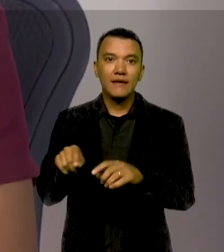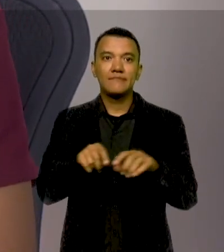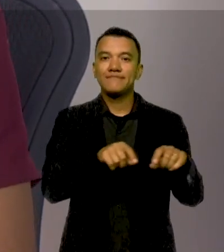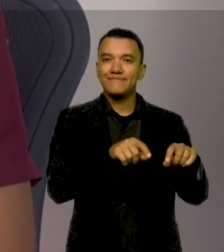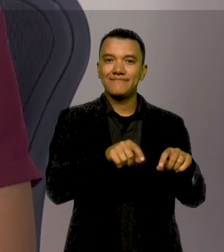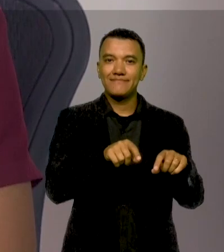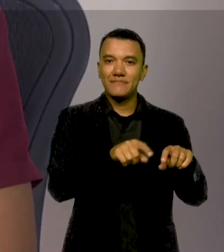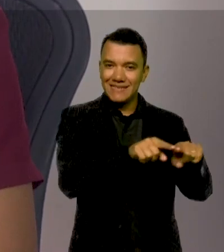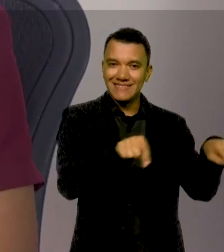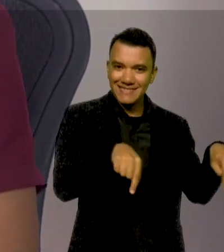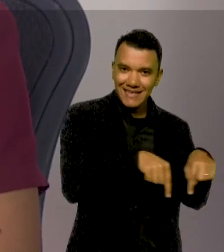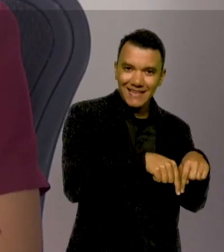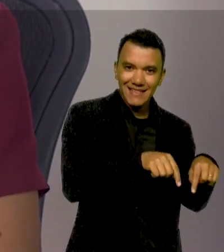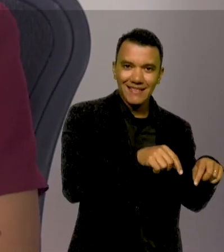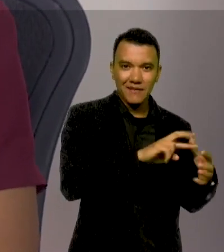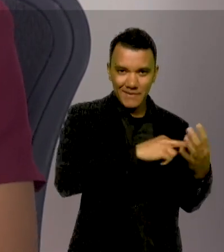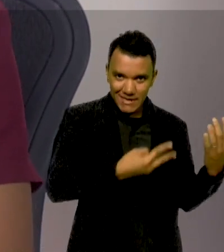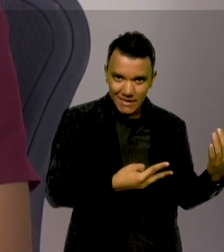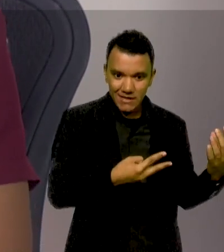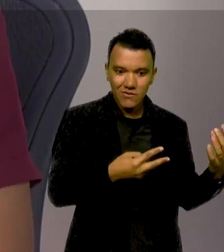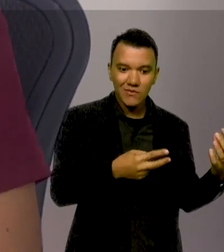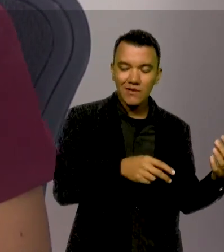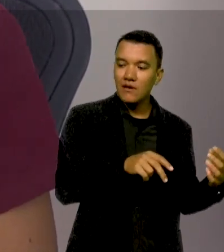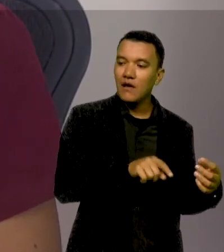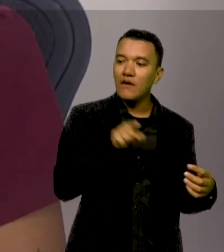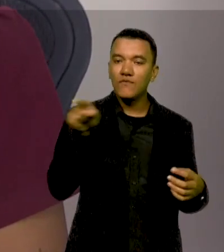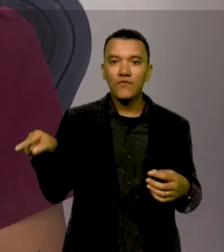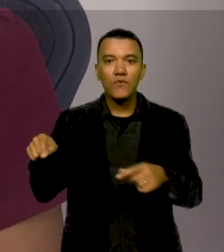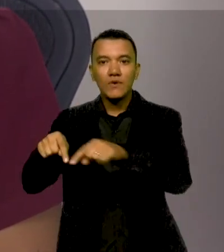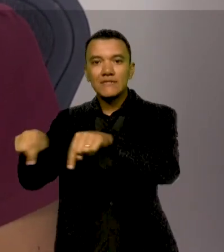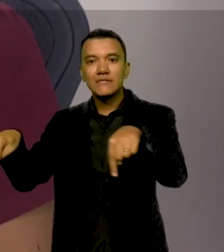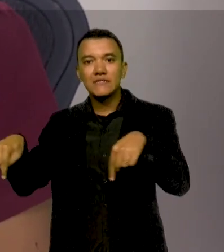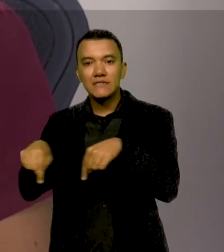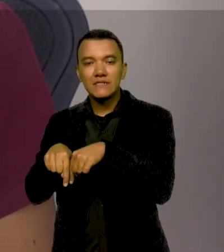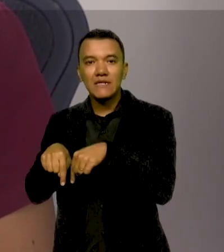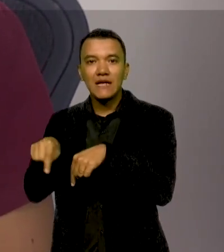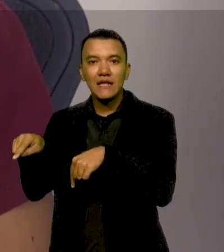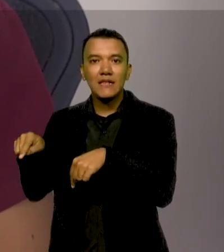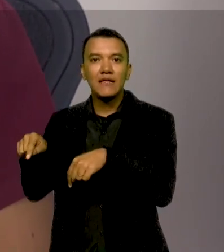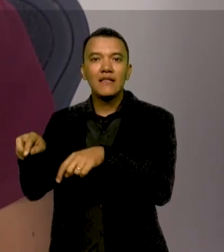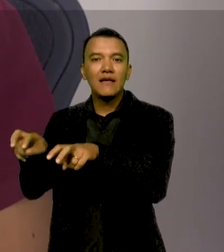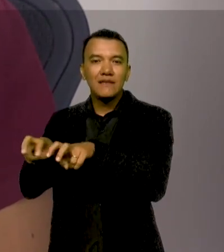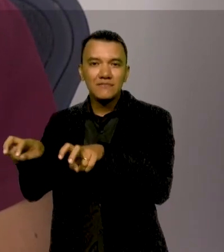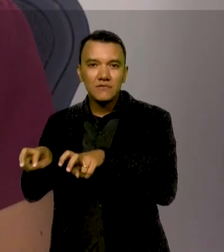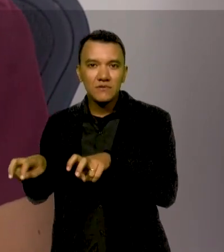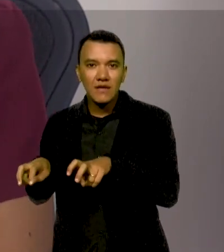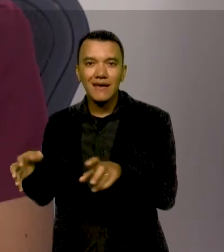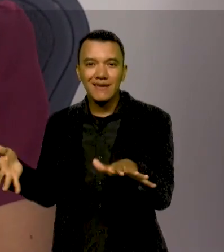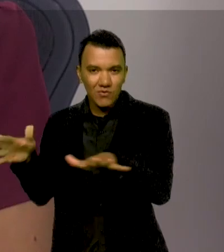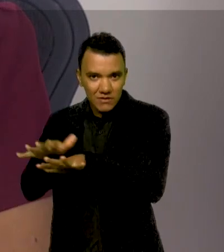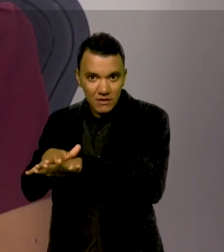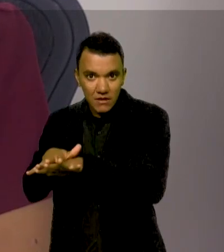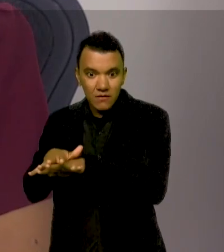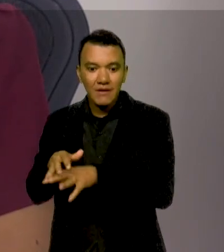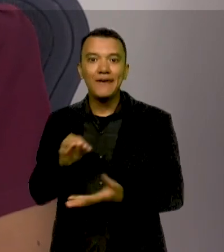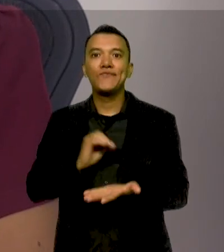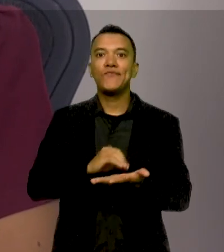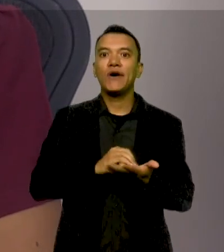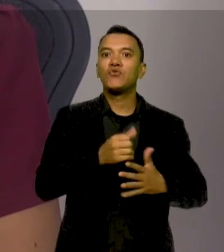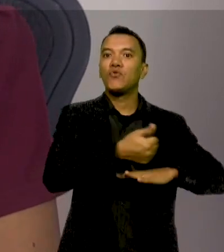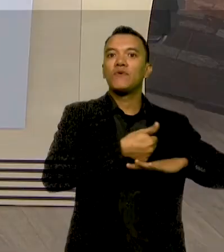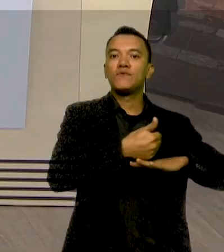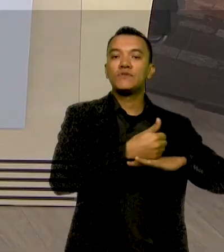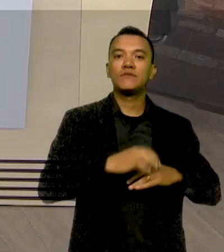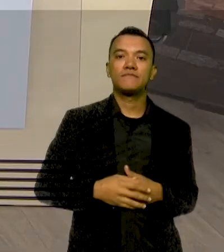acompanhava para a inclusão, né? E aí se começou a ter déficit de profissionais. E aí sim o governo do estado